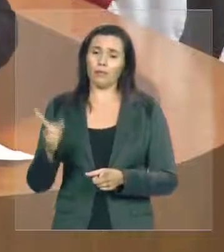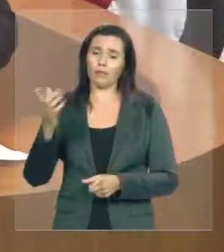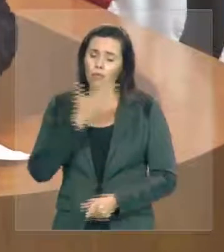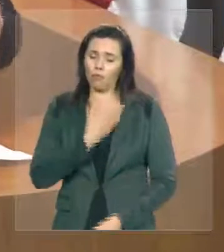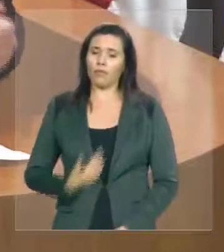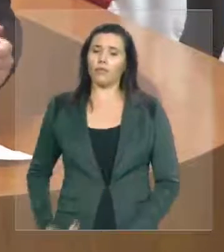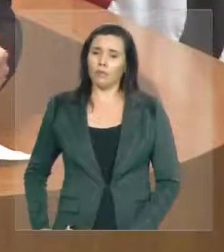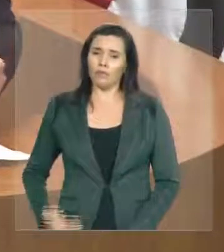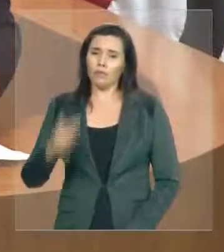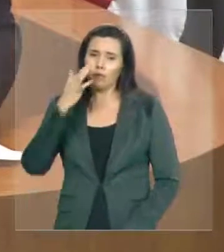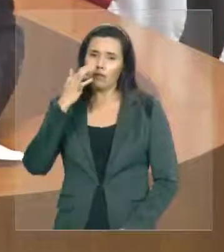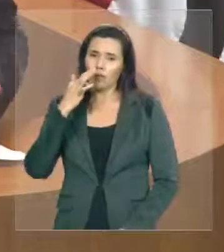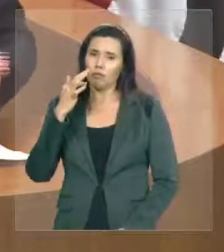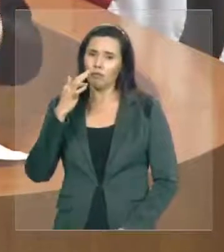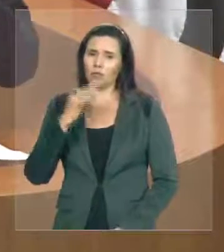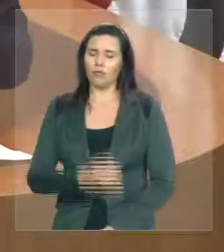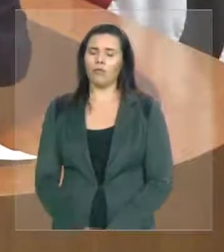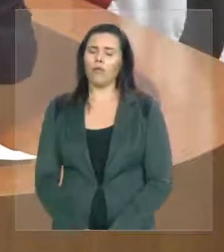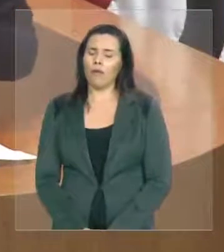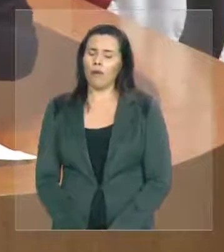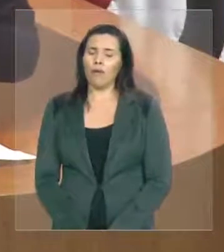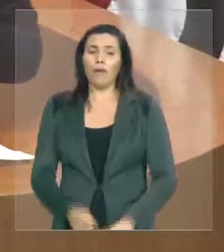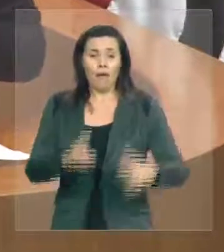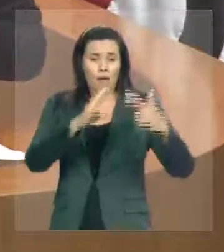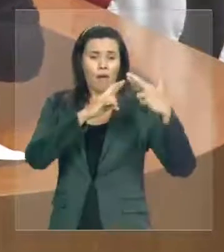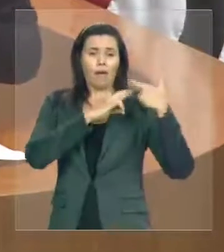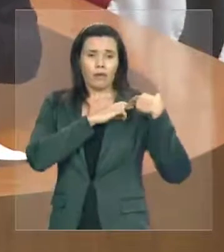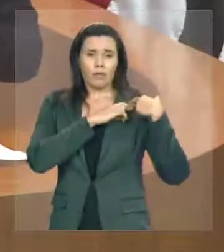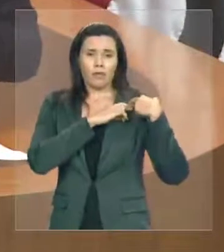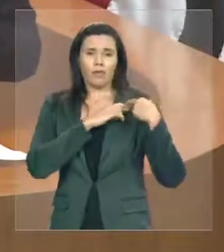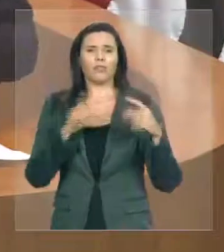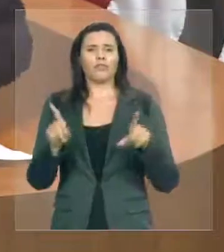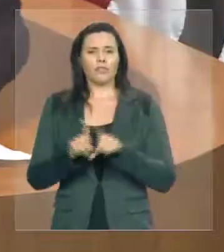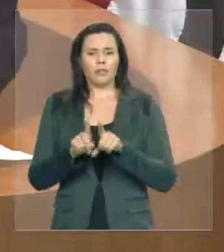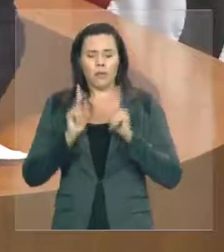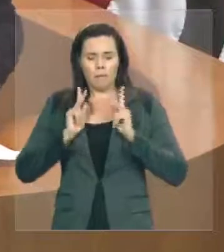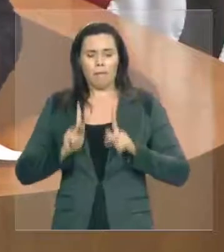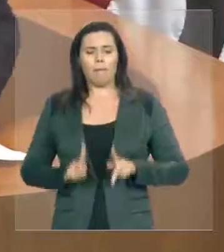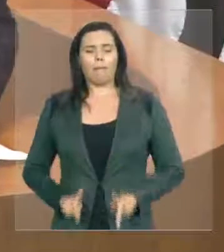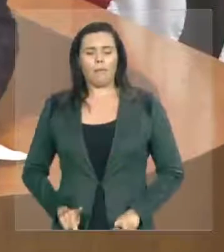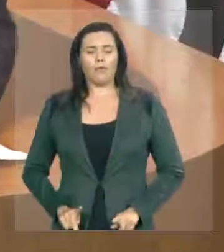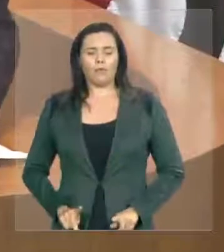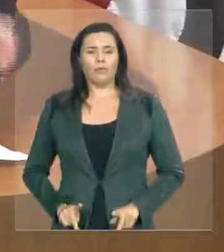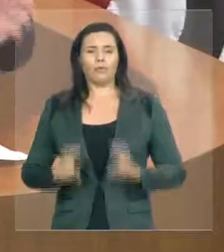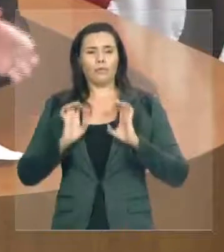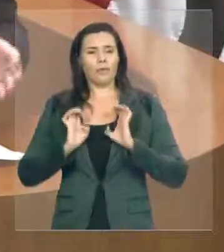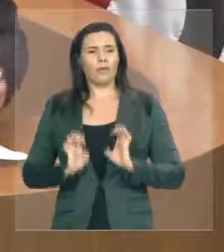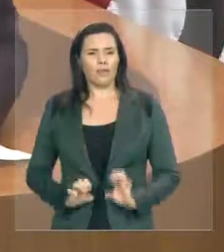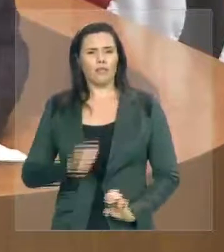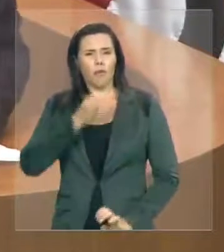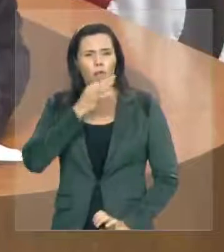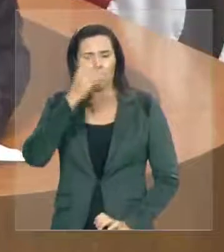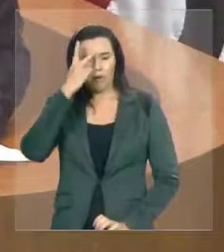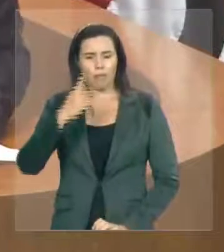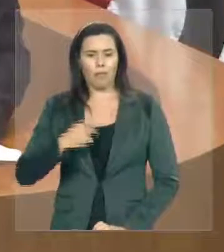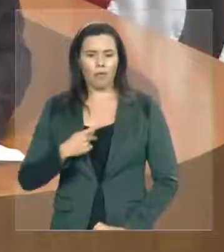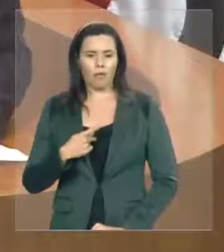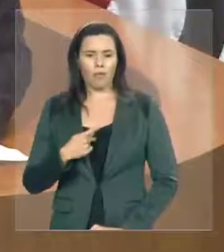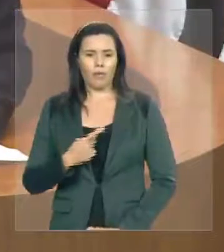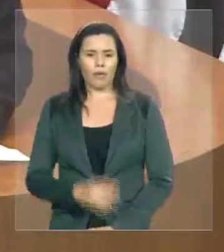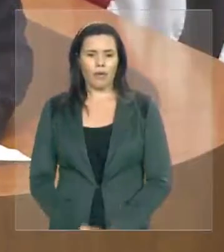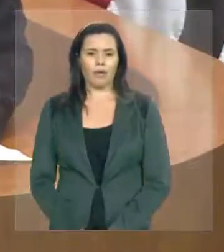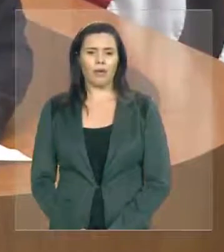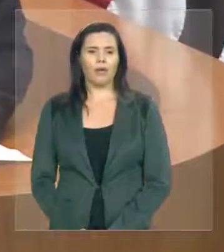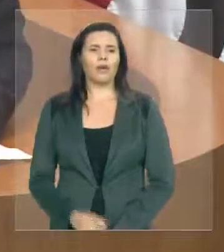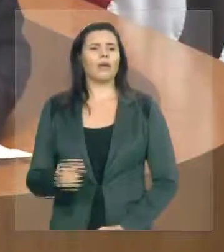tem responsabilidade com a sua própria história. Não só a história de um político de esquerda, mas a história de